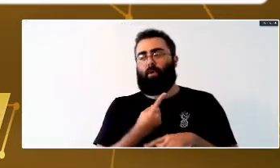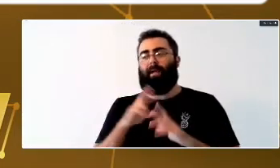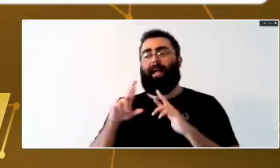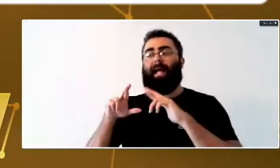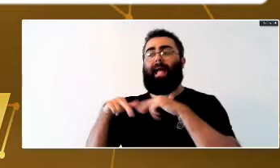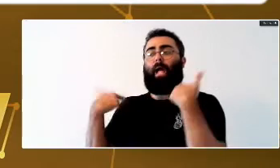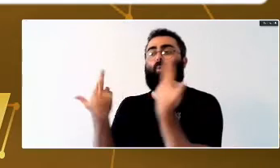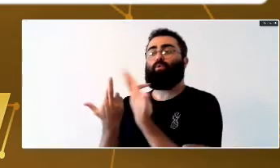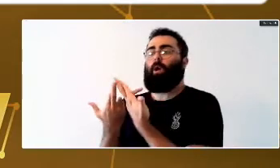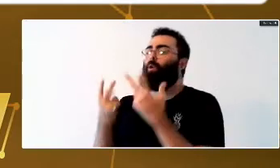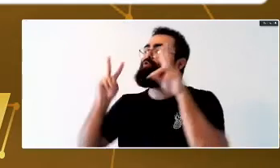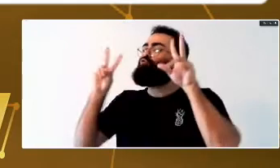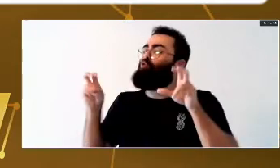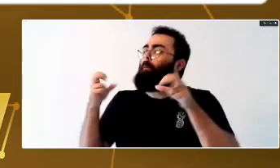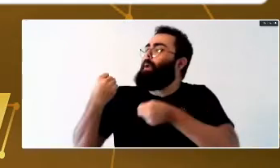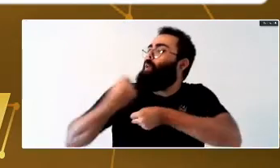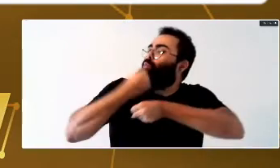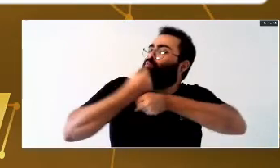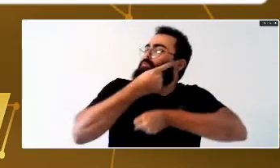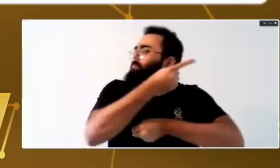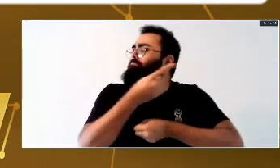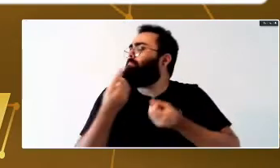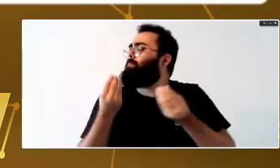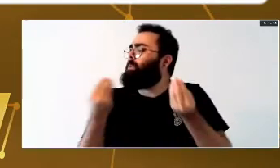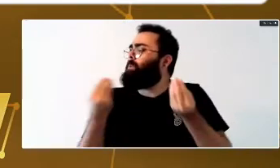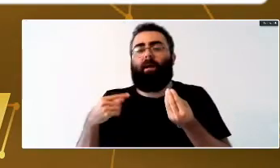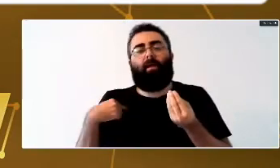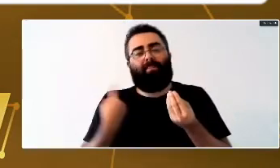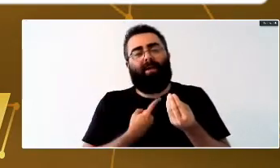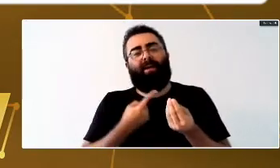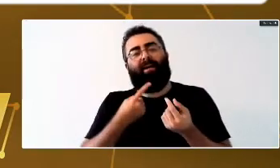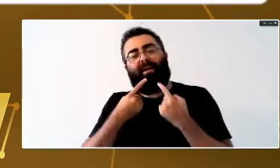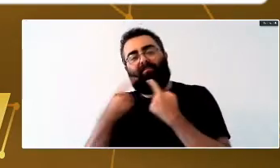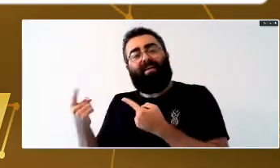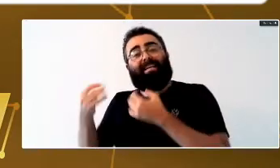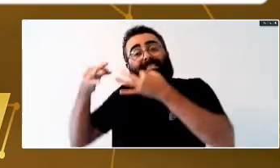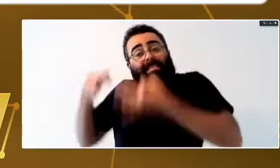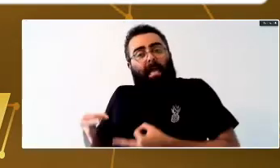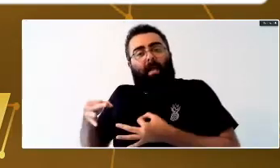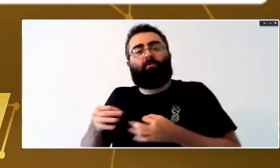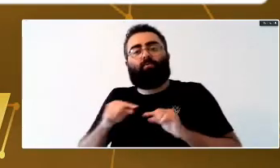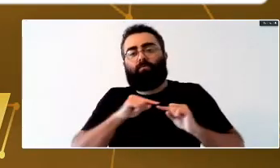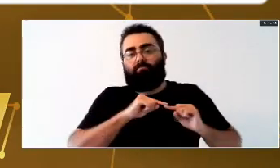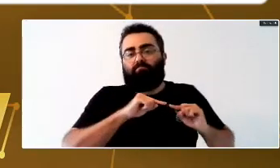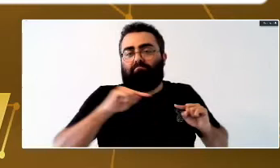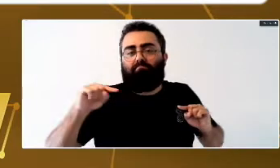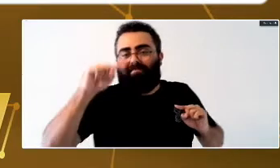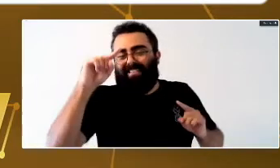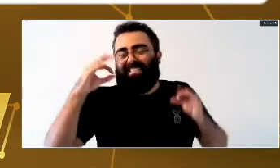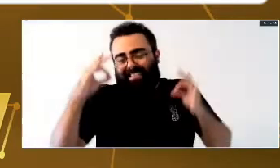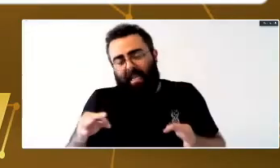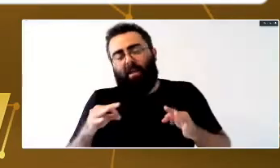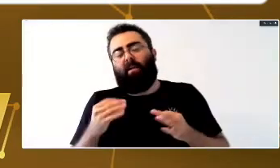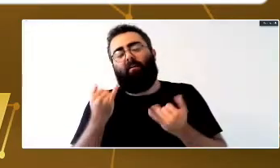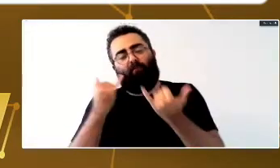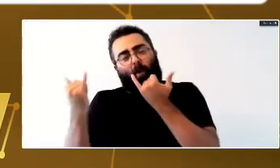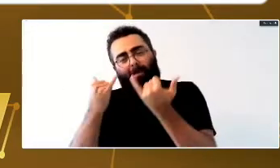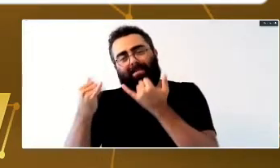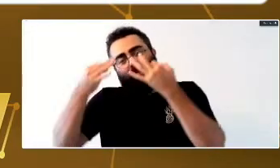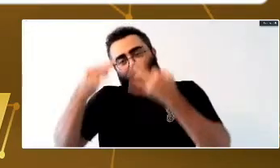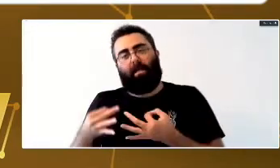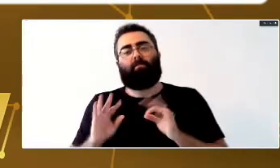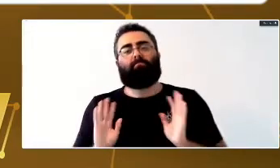obra, um acompanhamento de uma obra, a gente consiga comunicar de forma mais prática e precisa. A gente tem